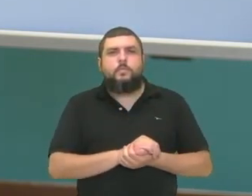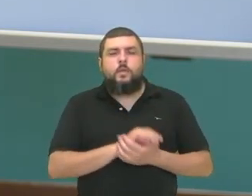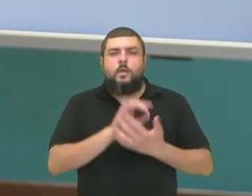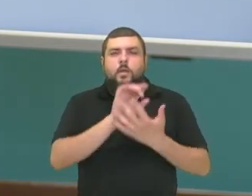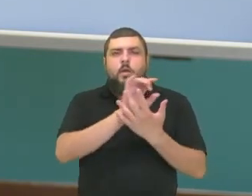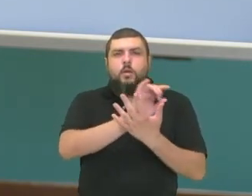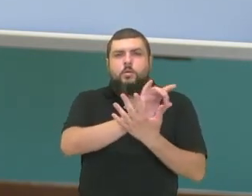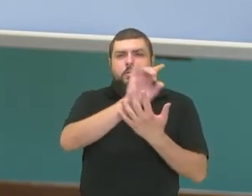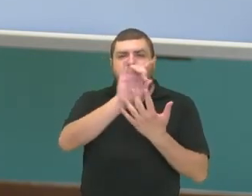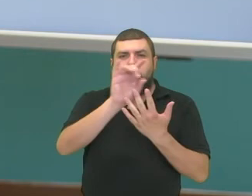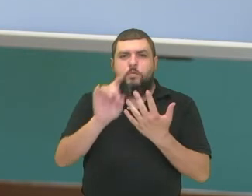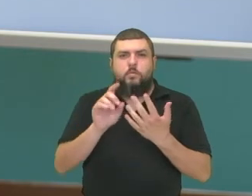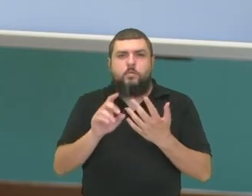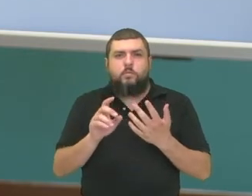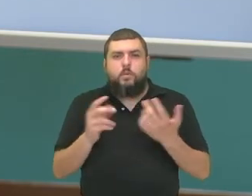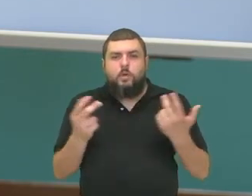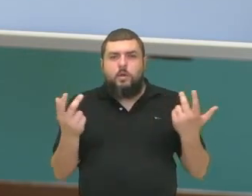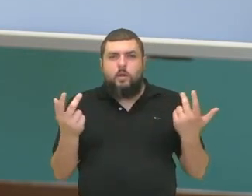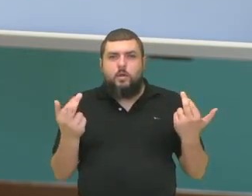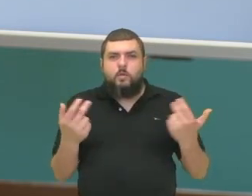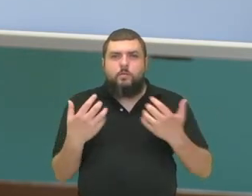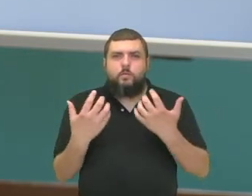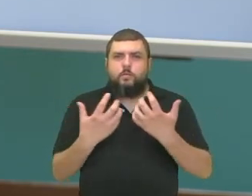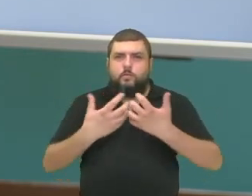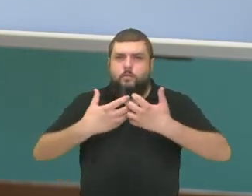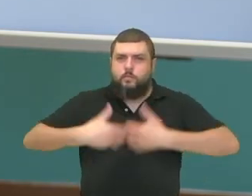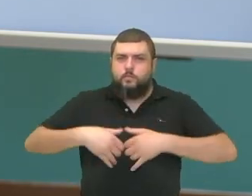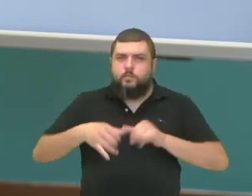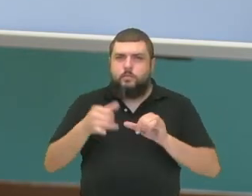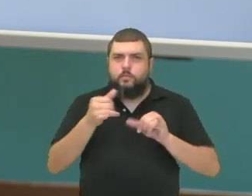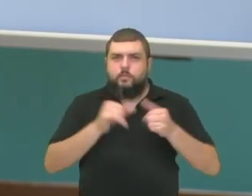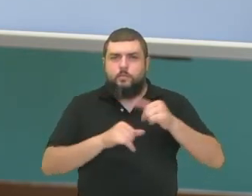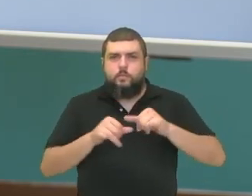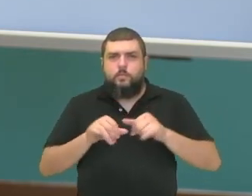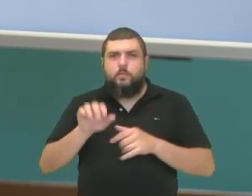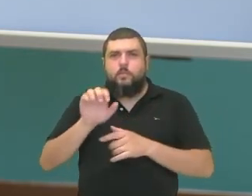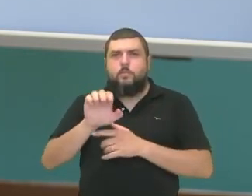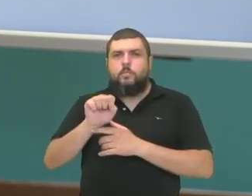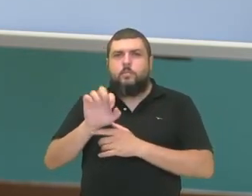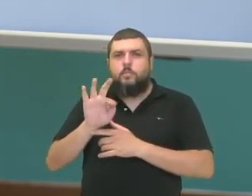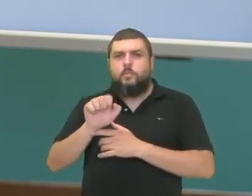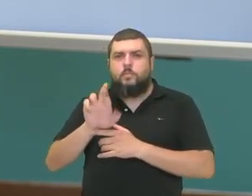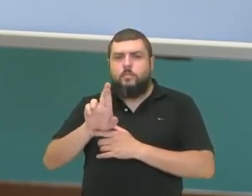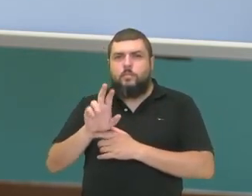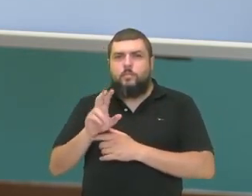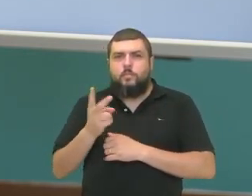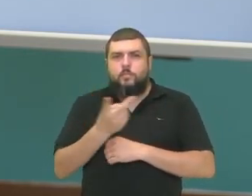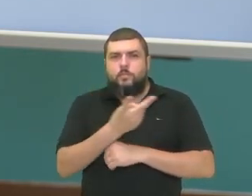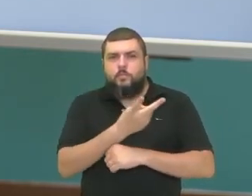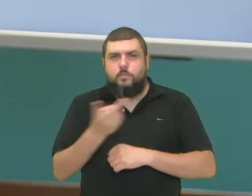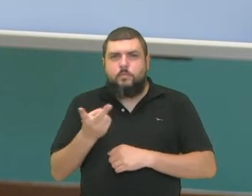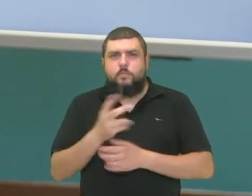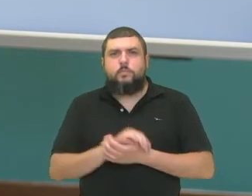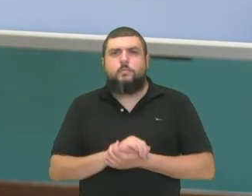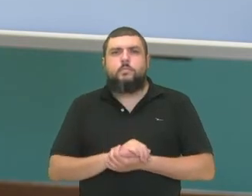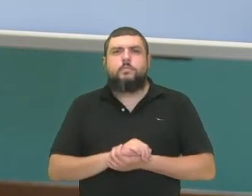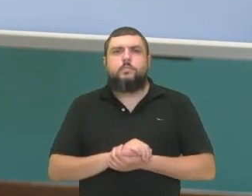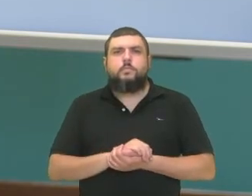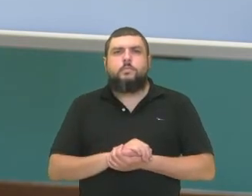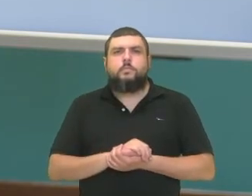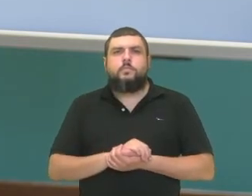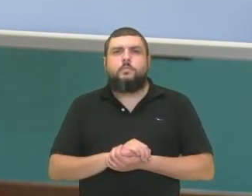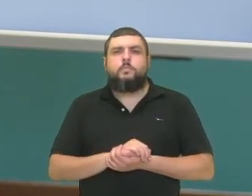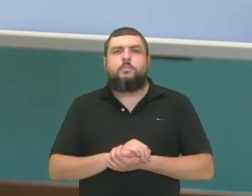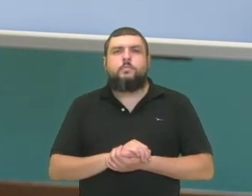à mesma função química, porque são éster, tá? Observe, ó, oxigênio, carbono,